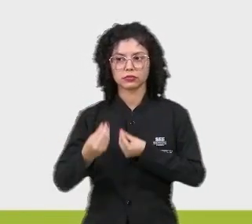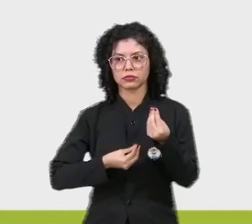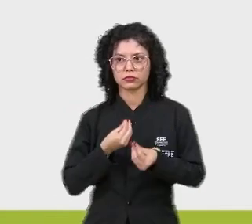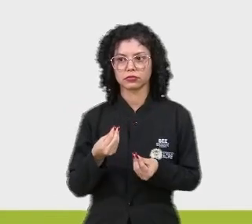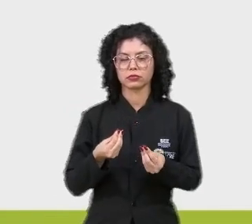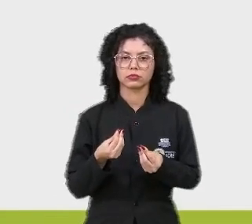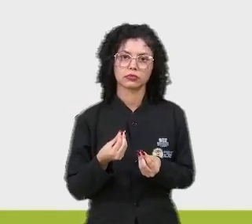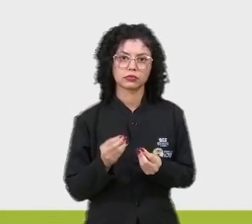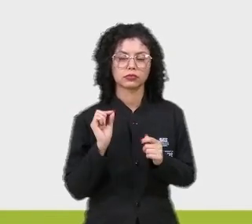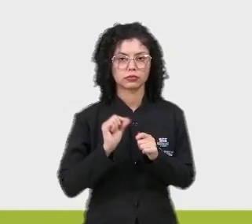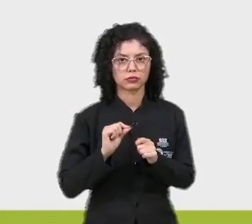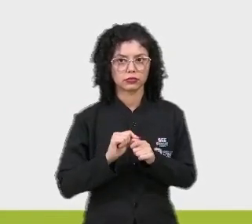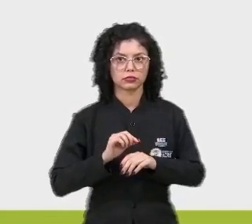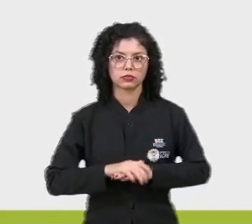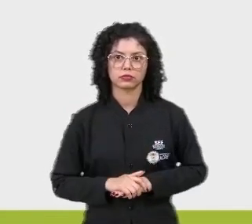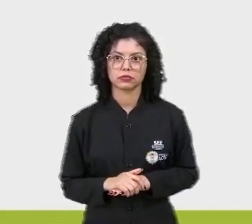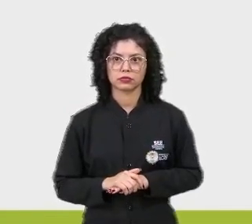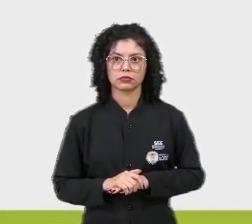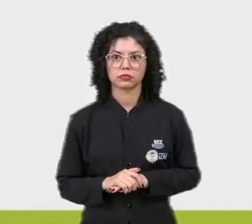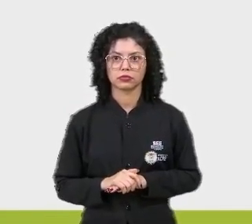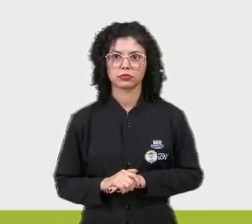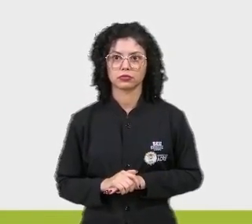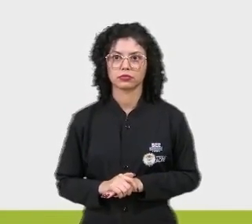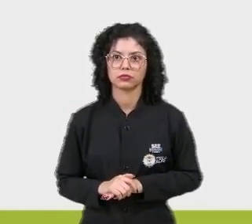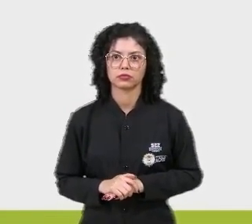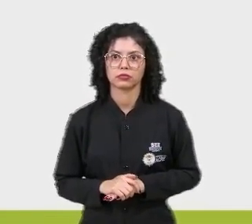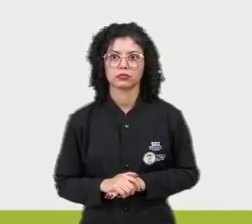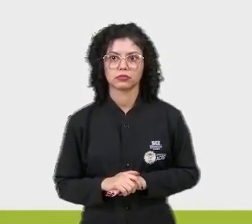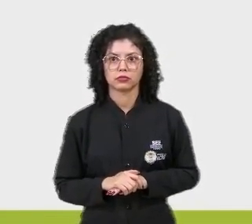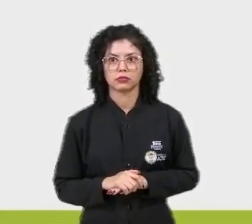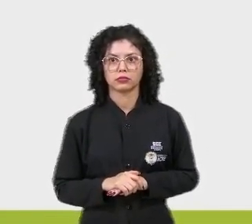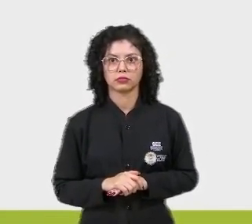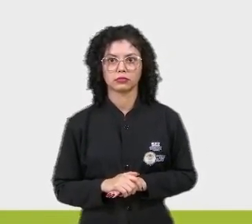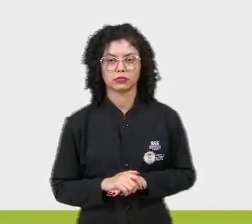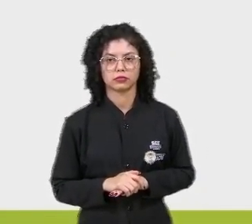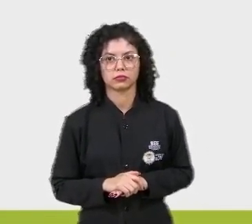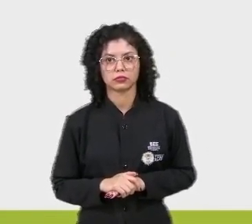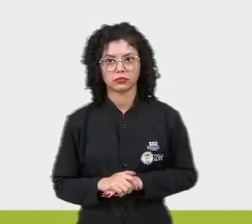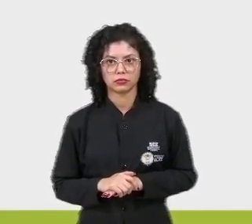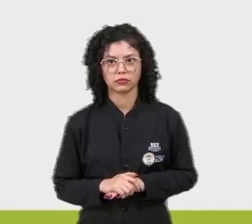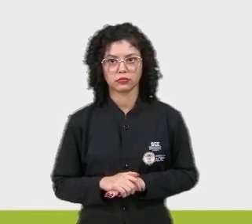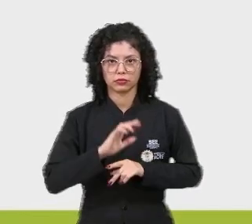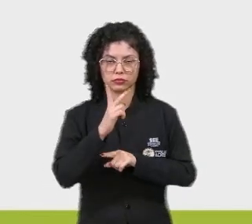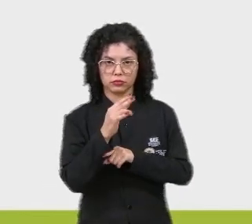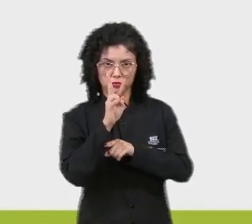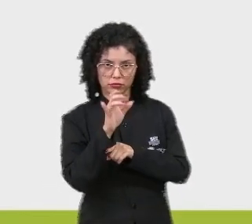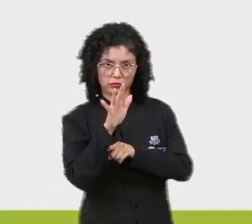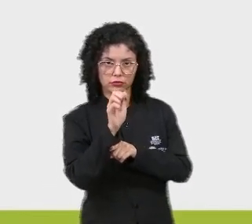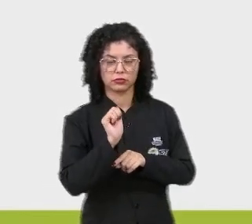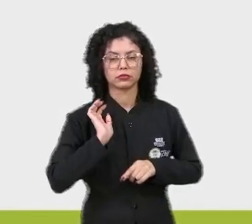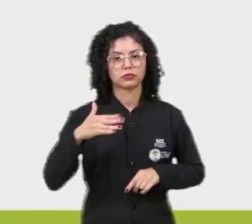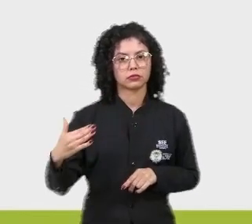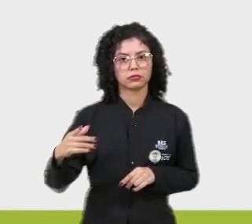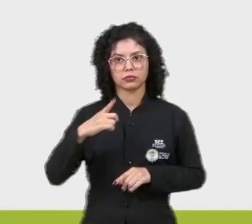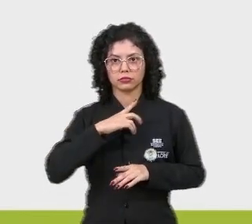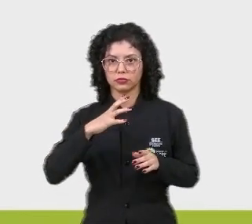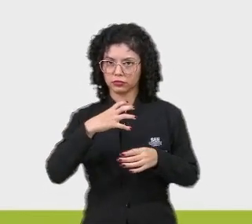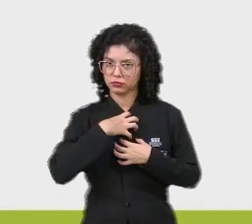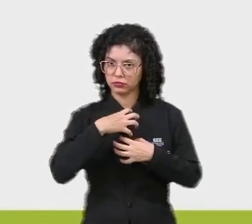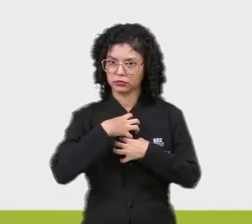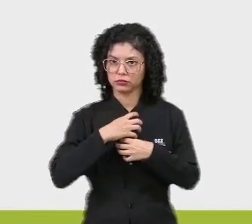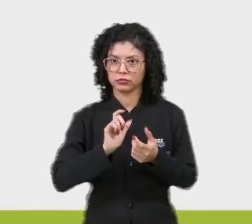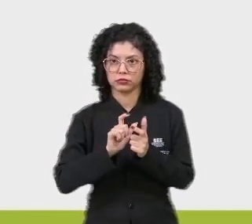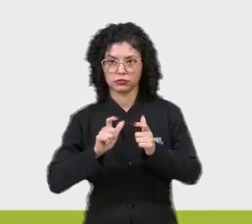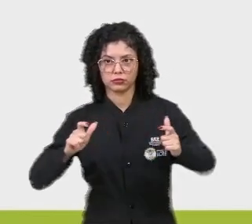as palavras são formadas Tá bom então o hiperônimo ou a hiperonímia é quando eu tenho sentido